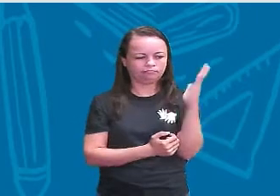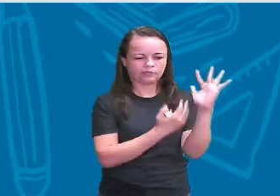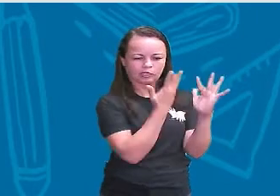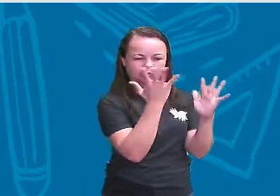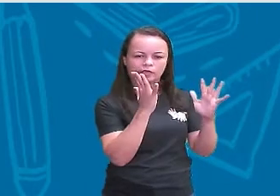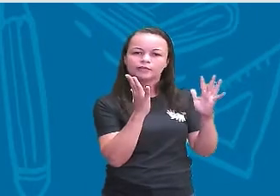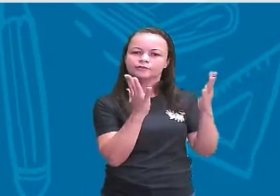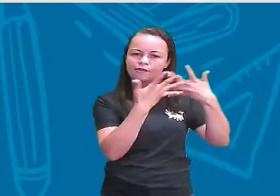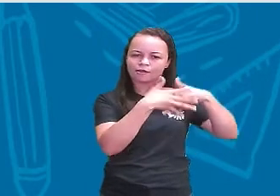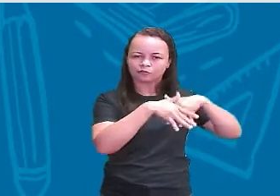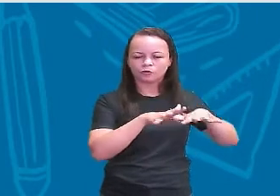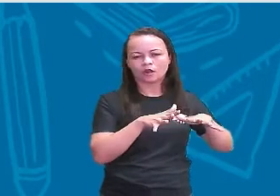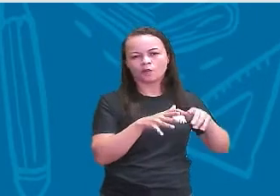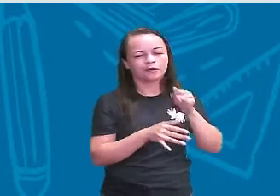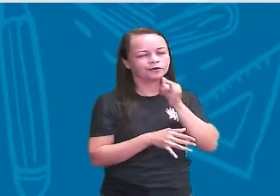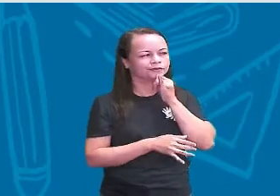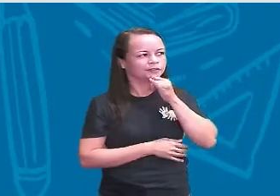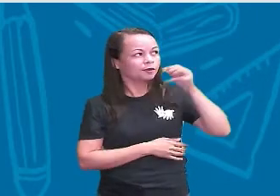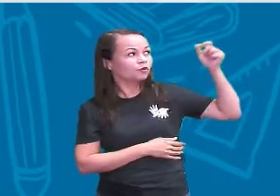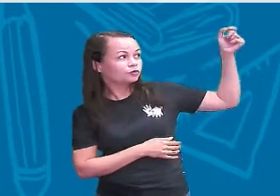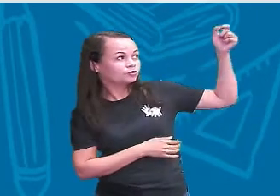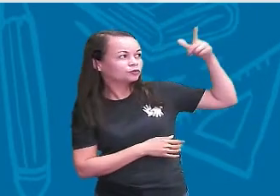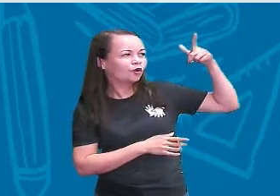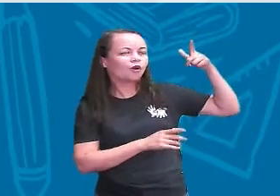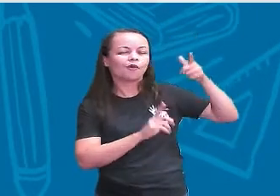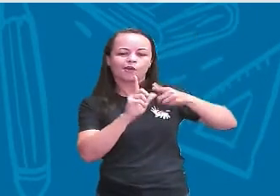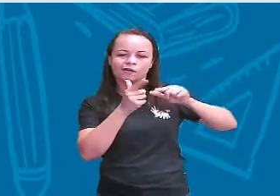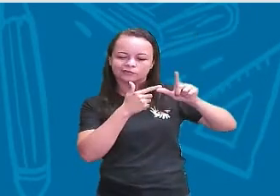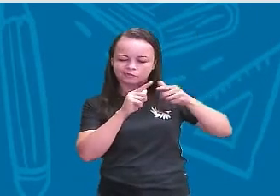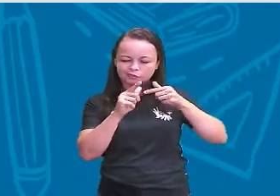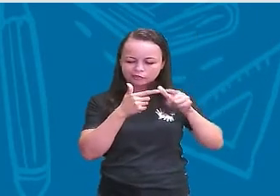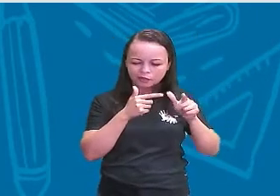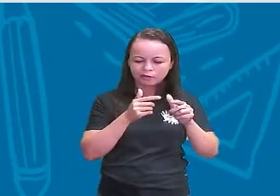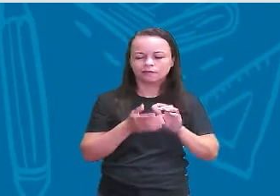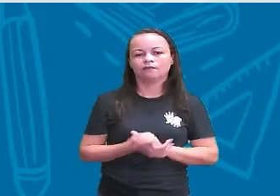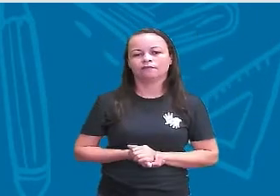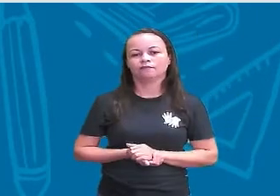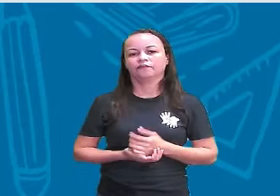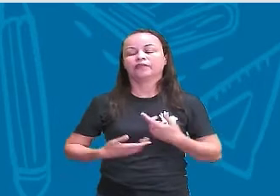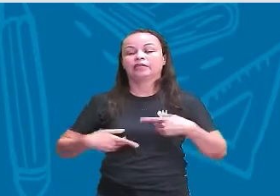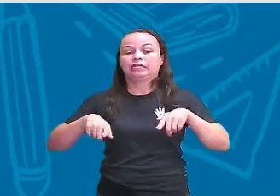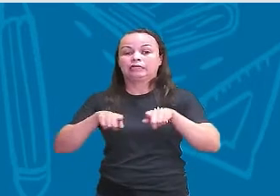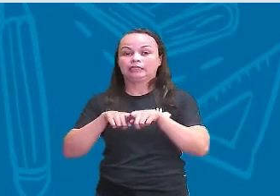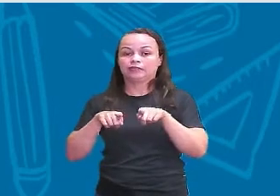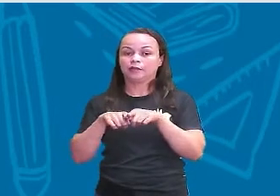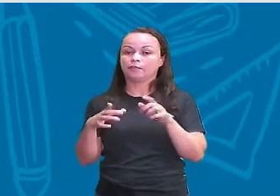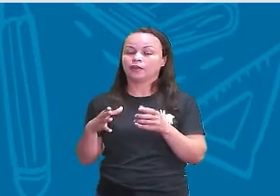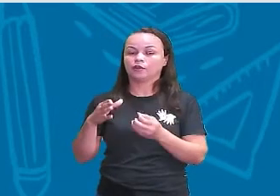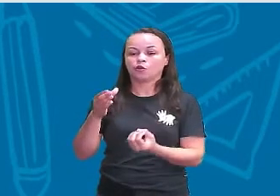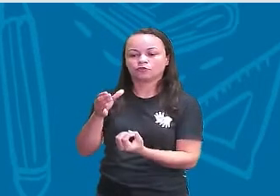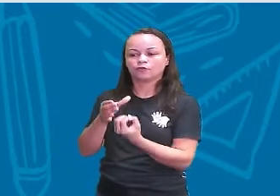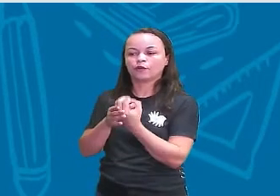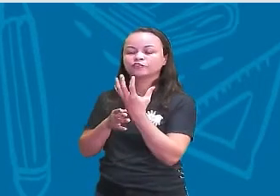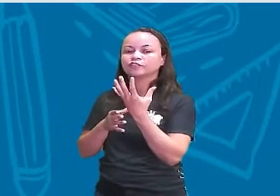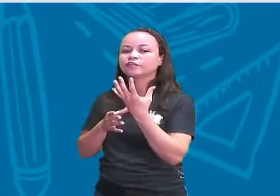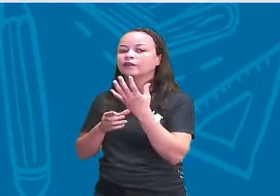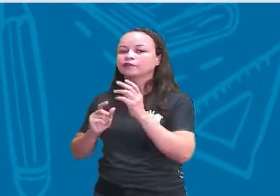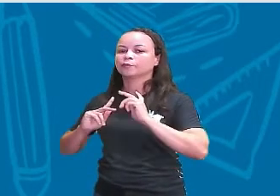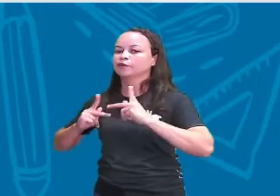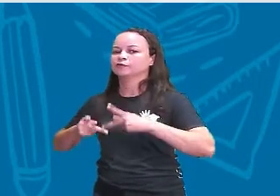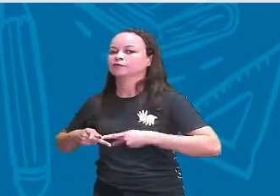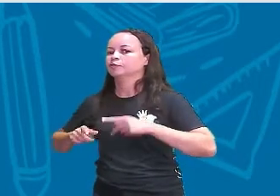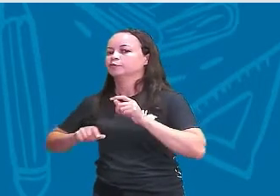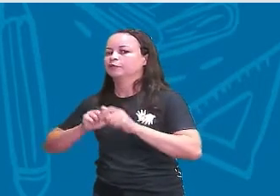por exemplo, o sol, as estrelas, como as fontes artificiais, tá certo? Que